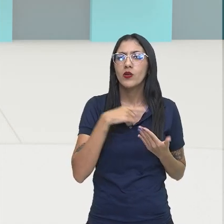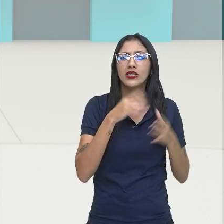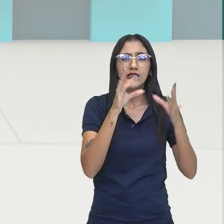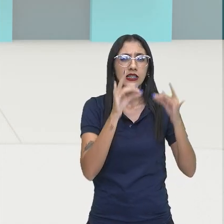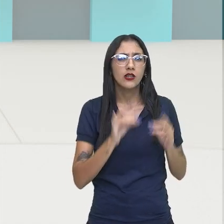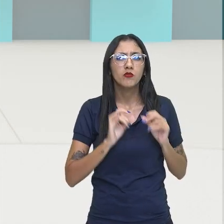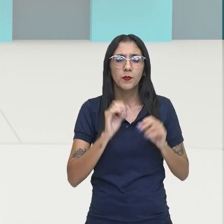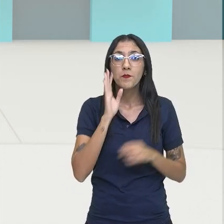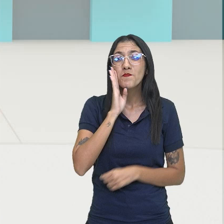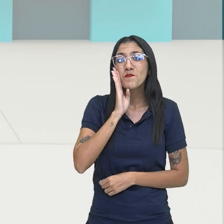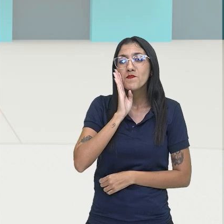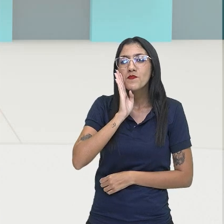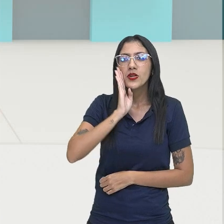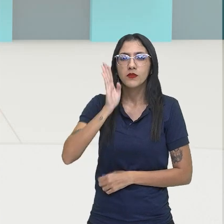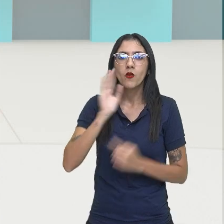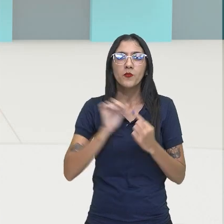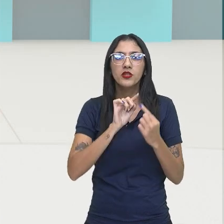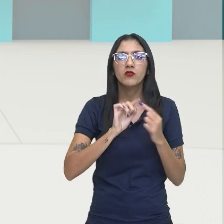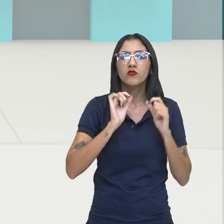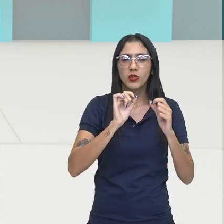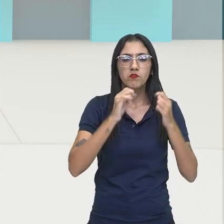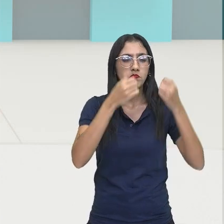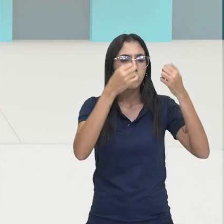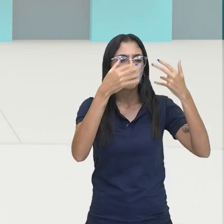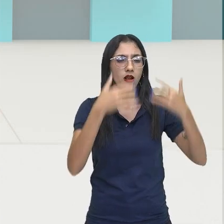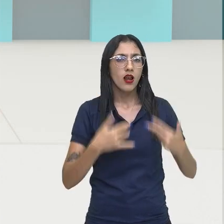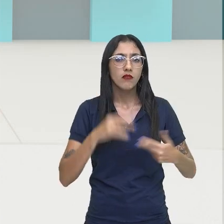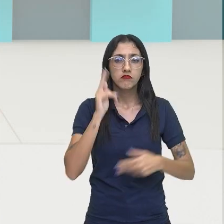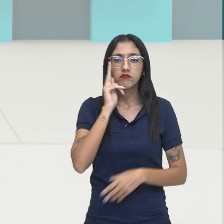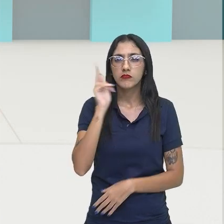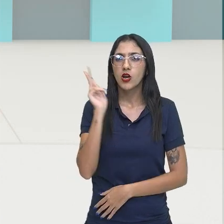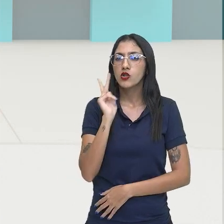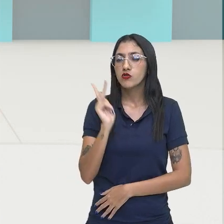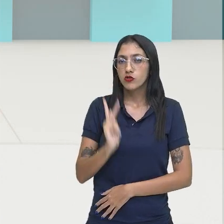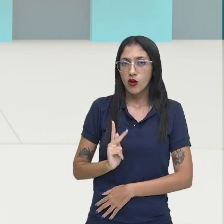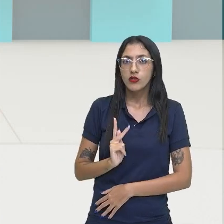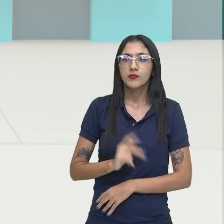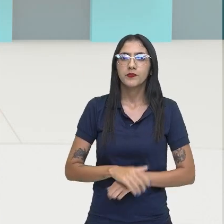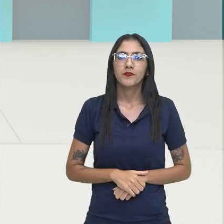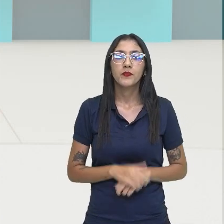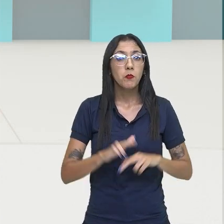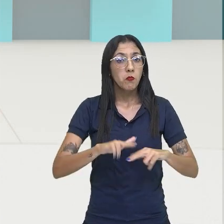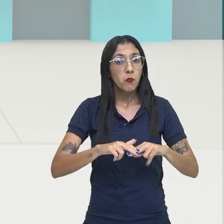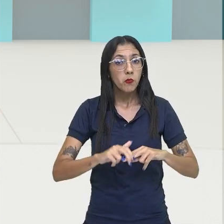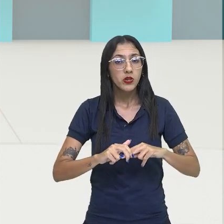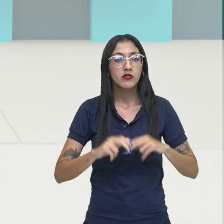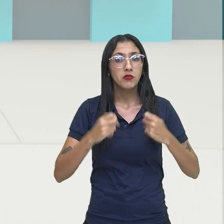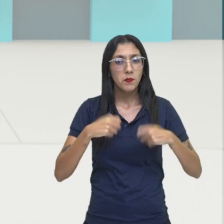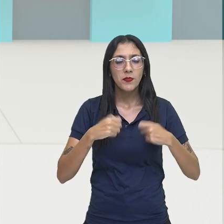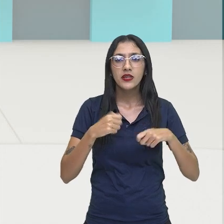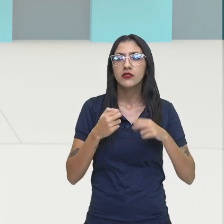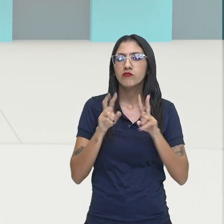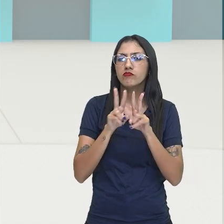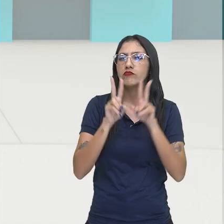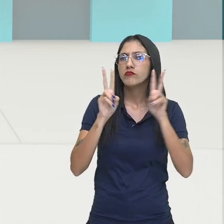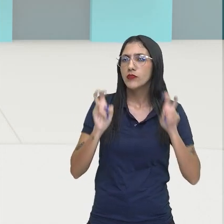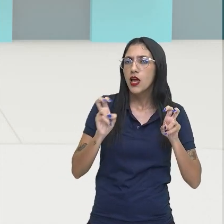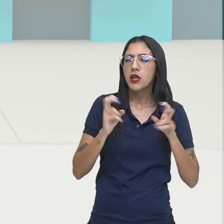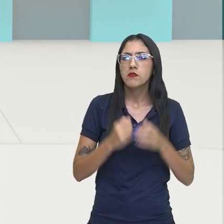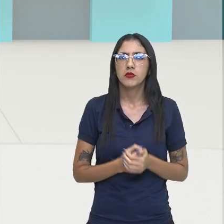como principal objetivo contar uma história. Para isso, precisa do enredo, precisa